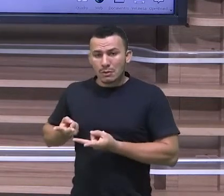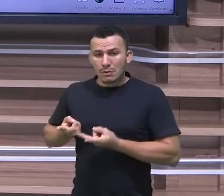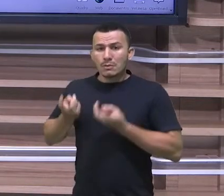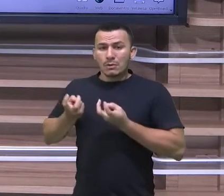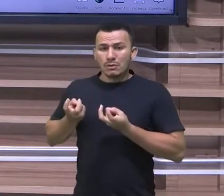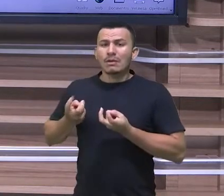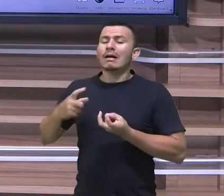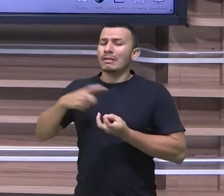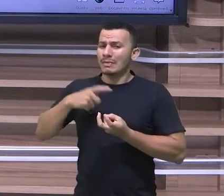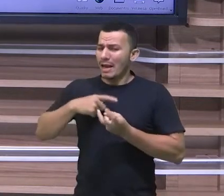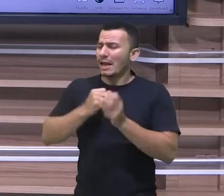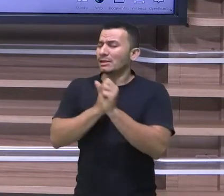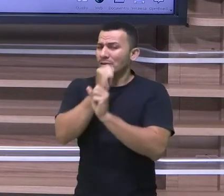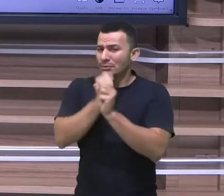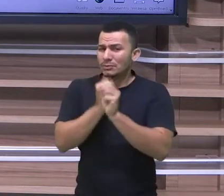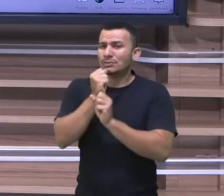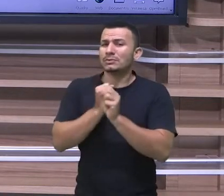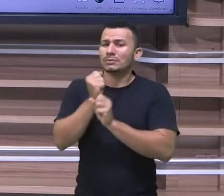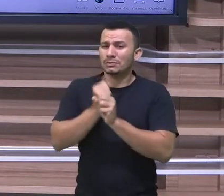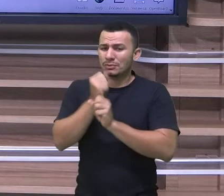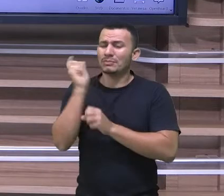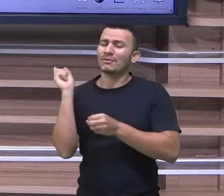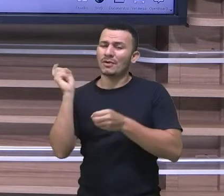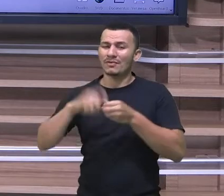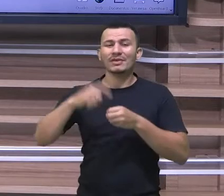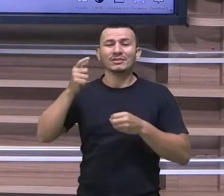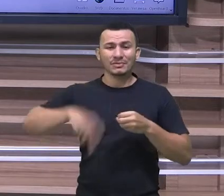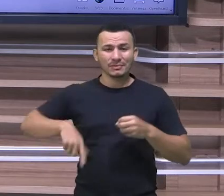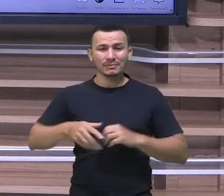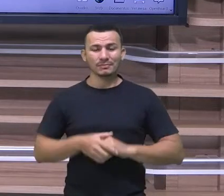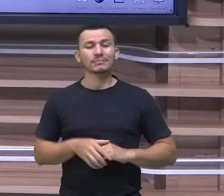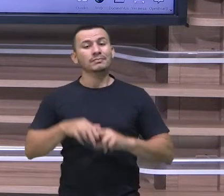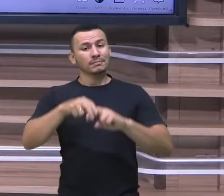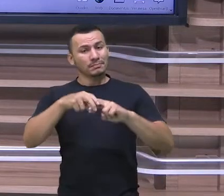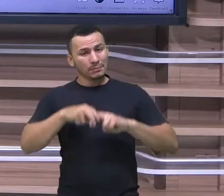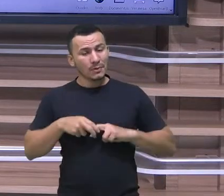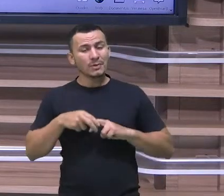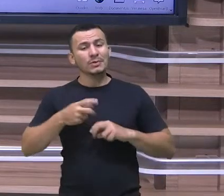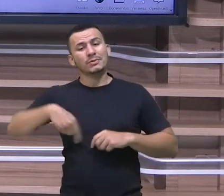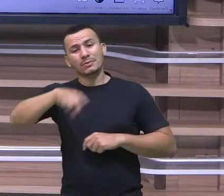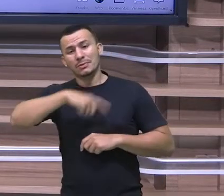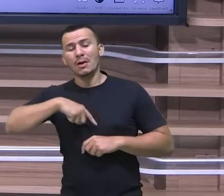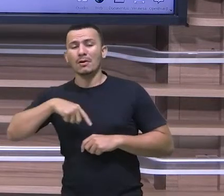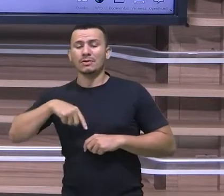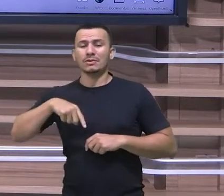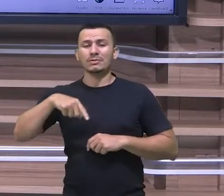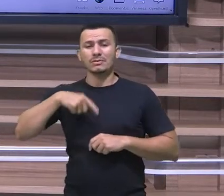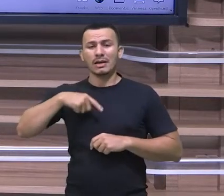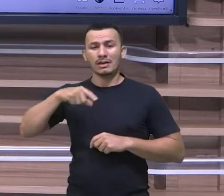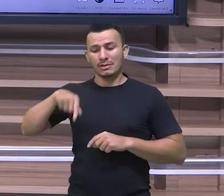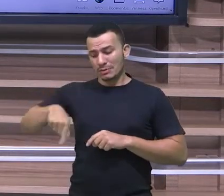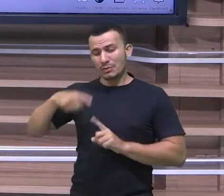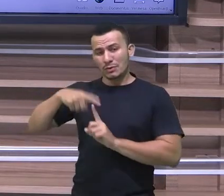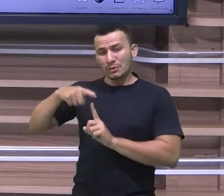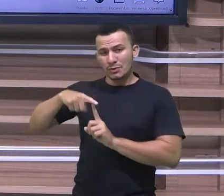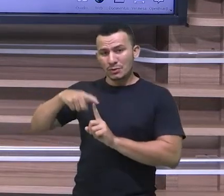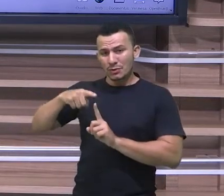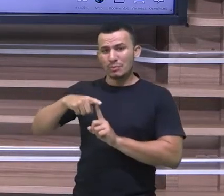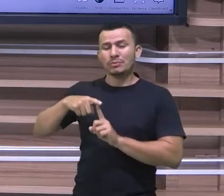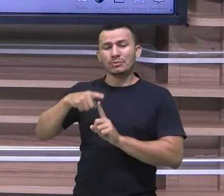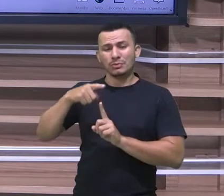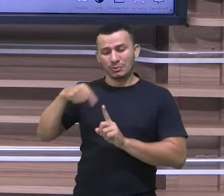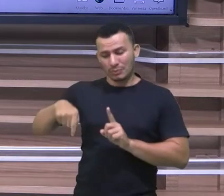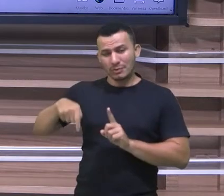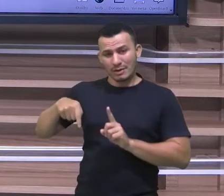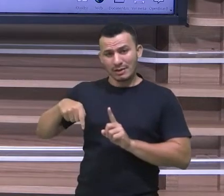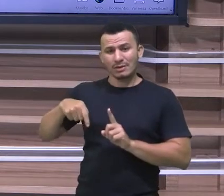subsolo, leva-se muito mais tempo também para ser renovado. Por isso que a gente vai considerar essas fontes, principalmente de combustíveis